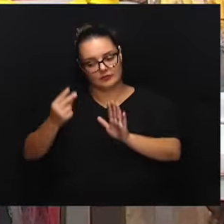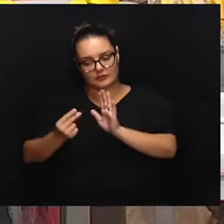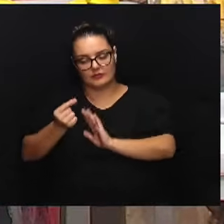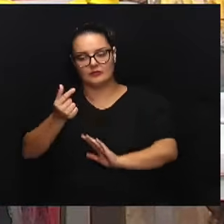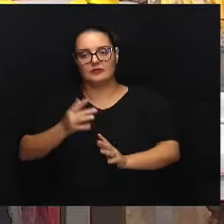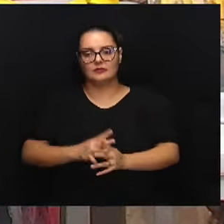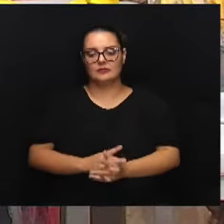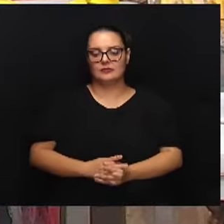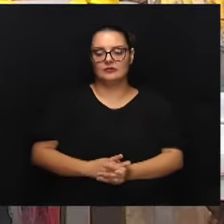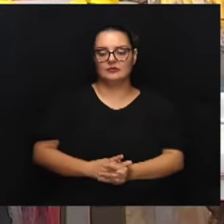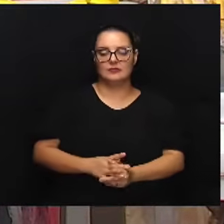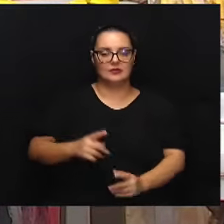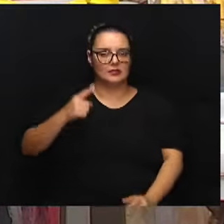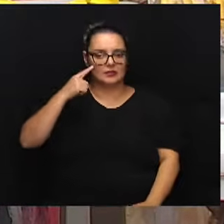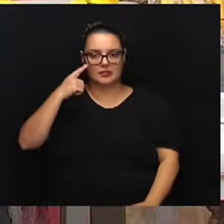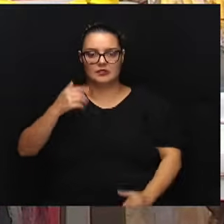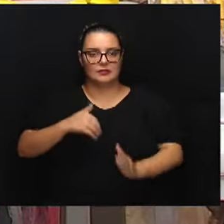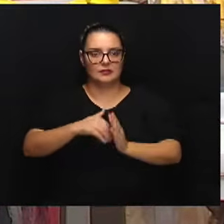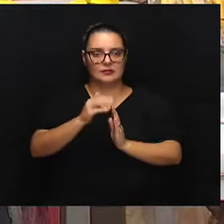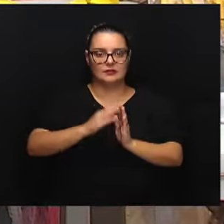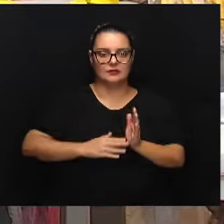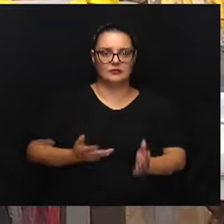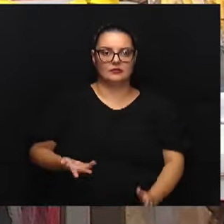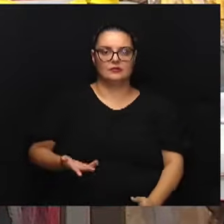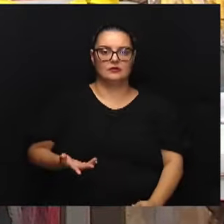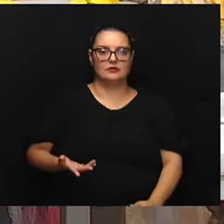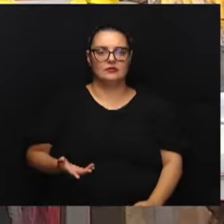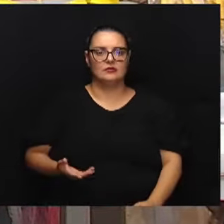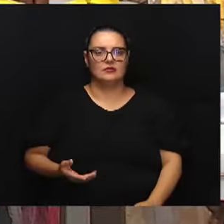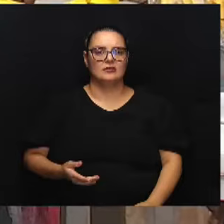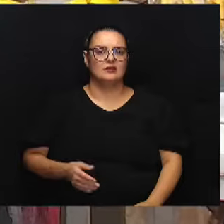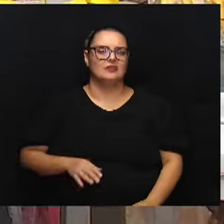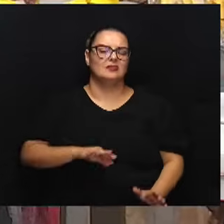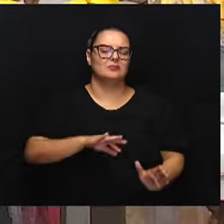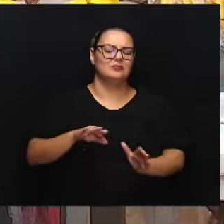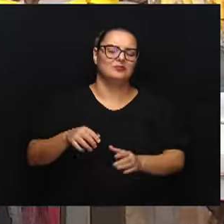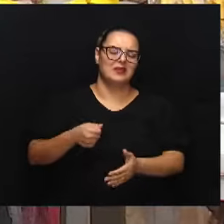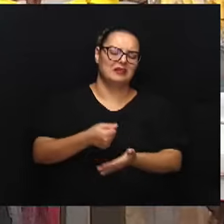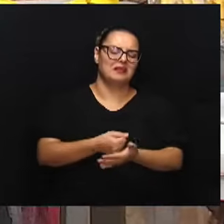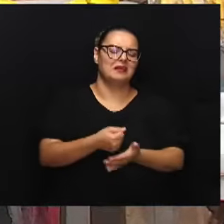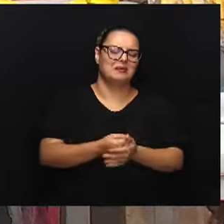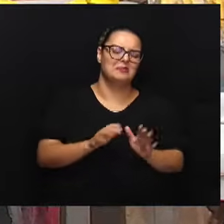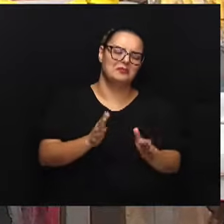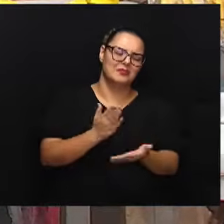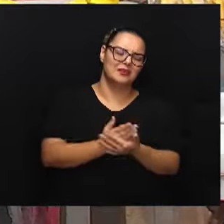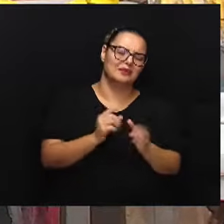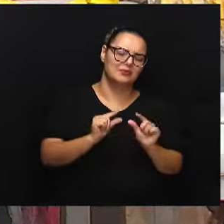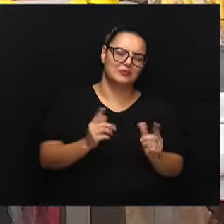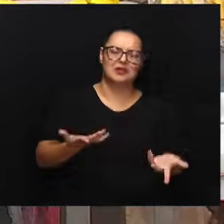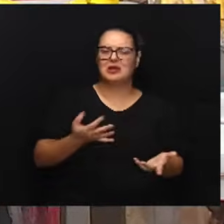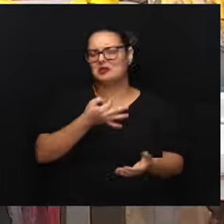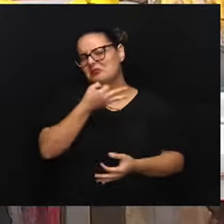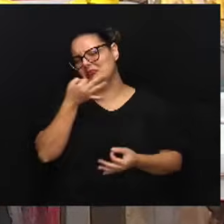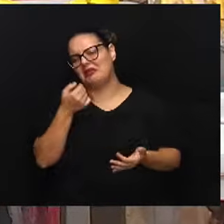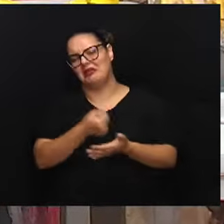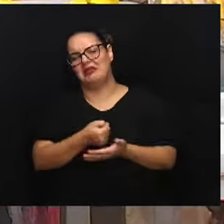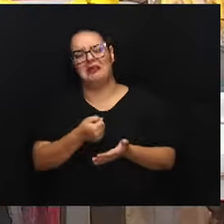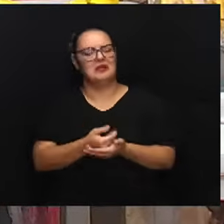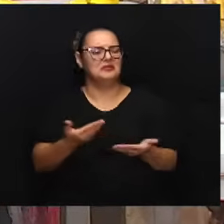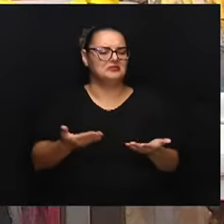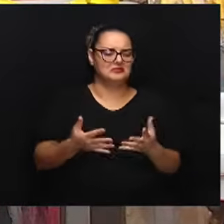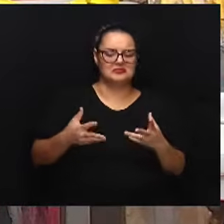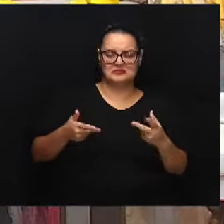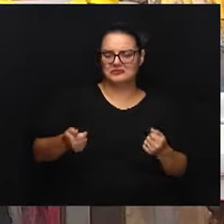próprias linhas de pintura, né? Fora a cobrança, a gente tem que parar um momento de se cobrar a perfeição. Hoje em dia tá tudo